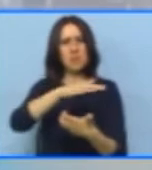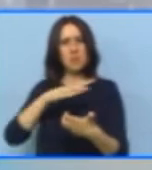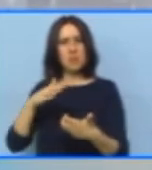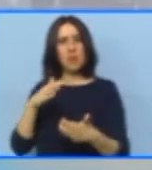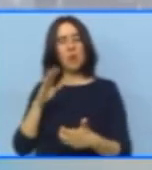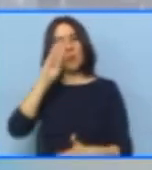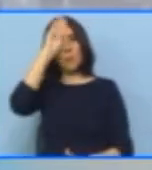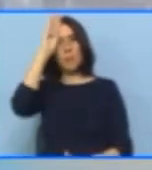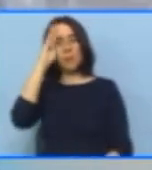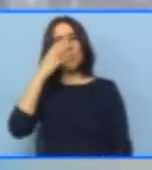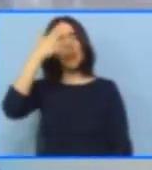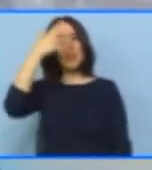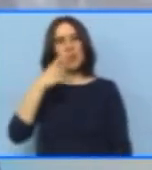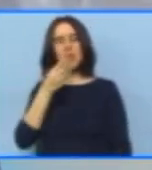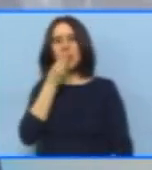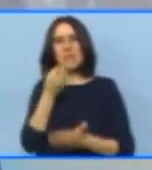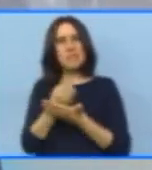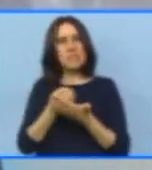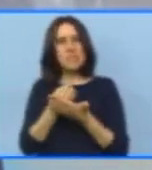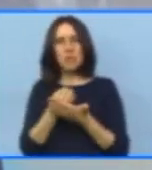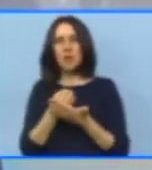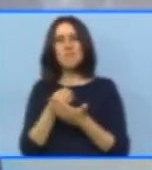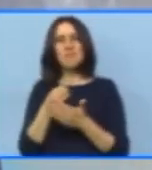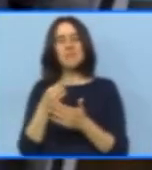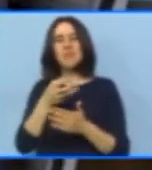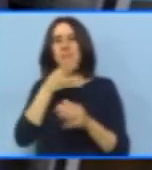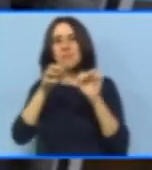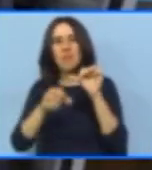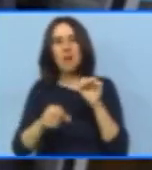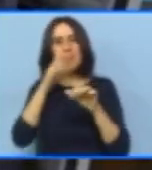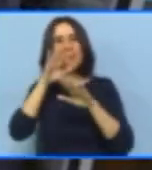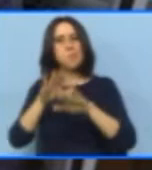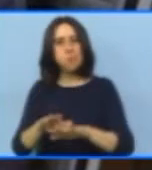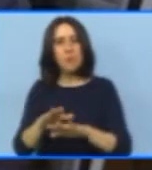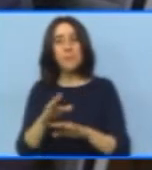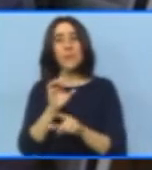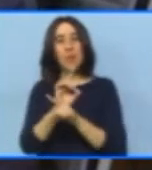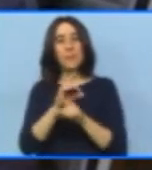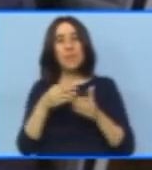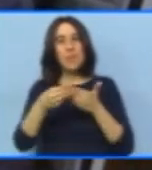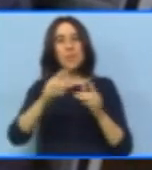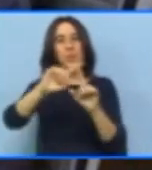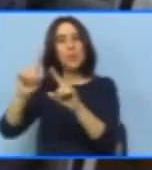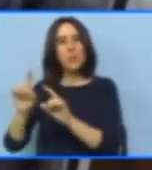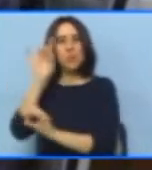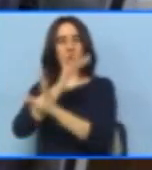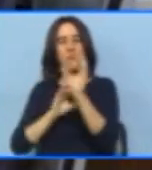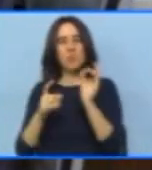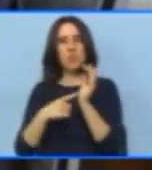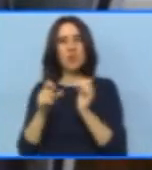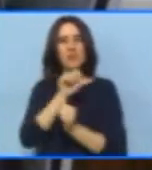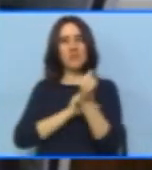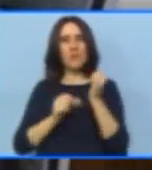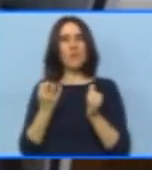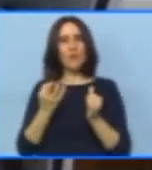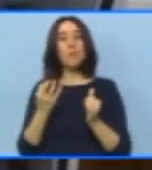Papa estancou essas declarações, fez retroceder as afirmações dos vários líderes ocidentais. Porquê? Porque ele